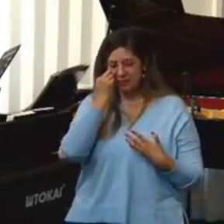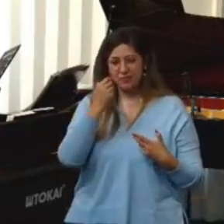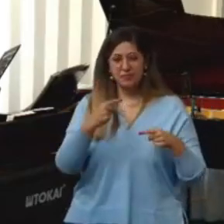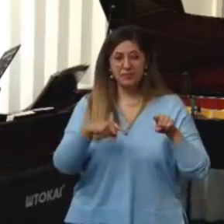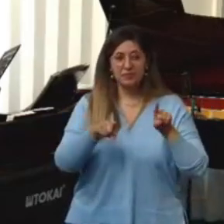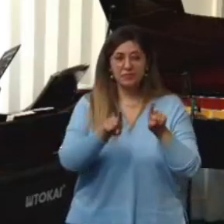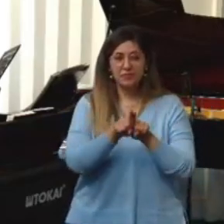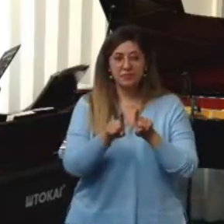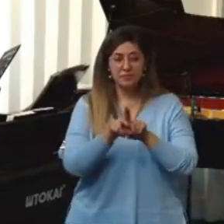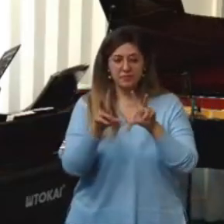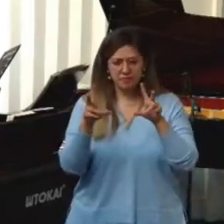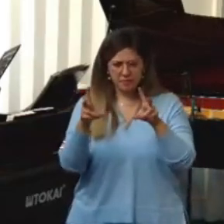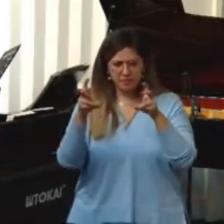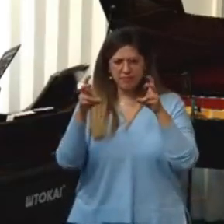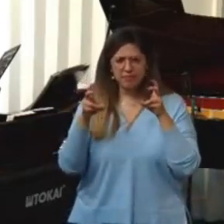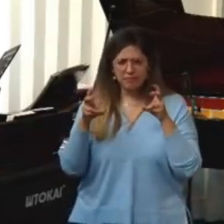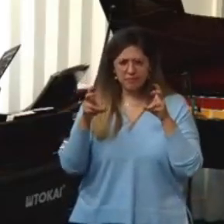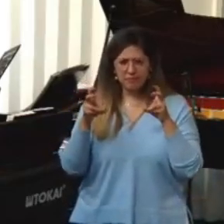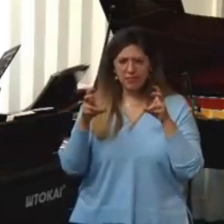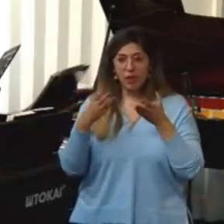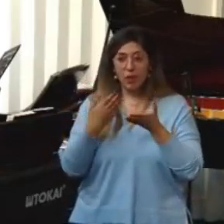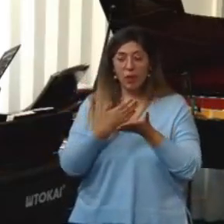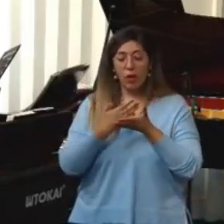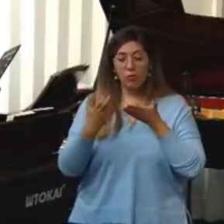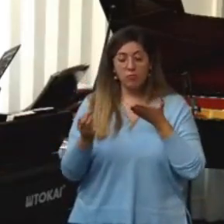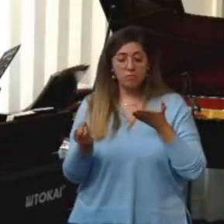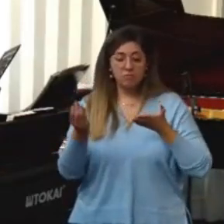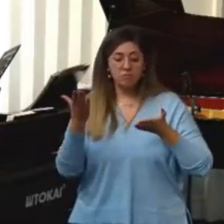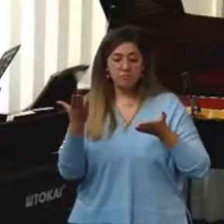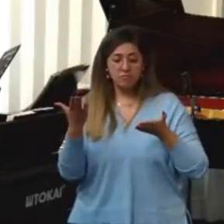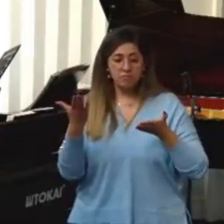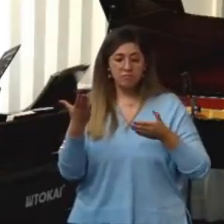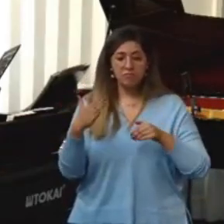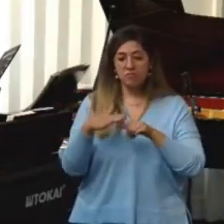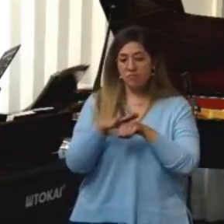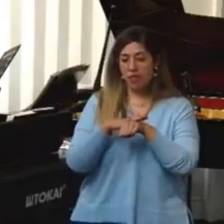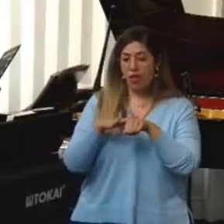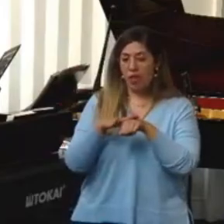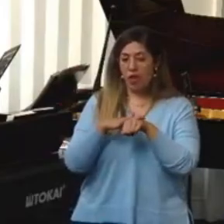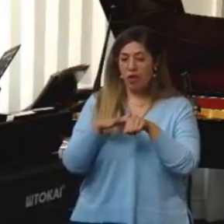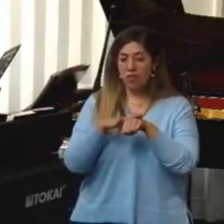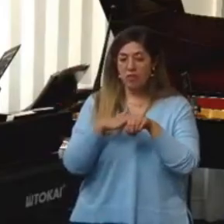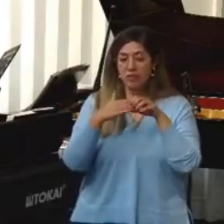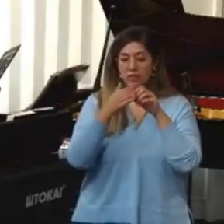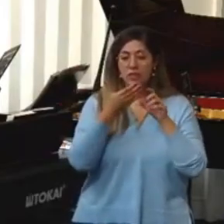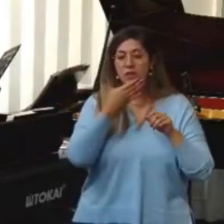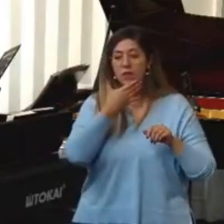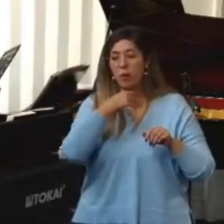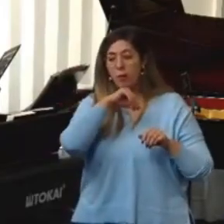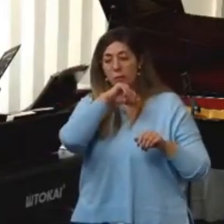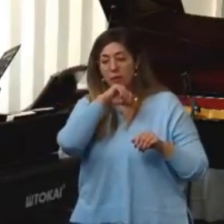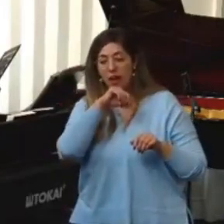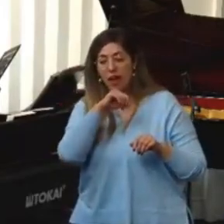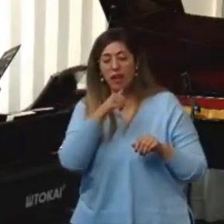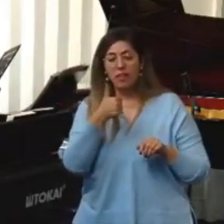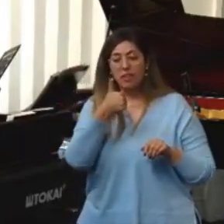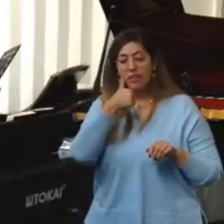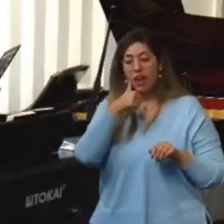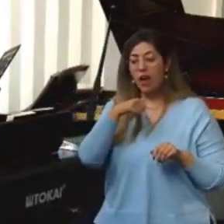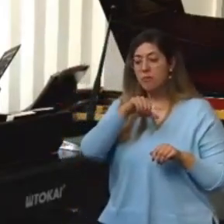nós vamos perceber como isso se desenvolve, a conversa do pai de Salomão com a mãe, depois com o anjo,